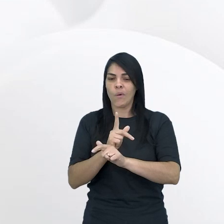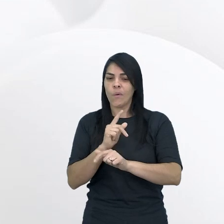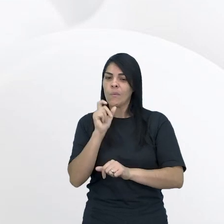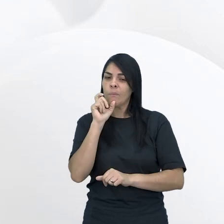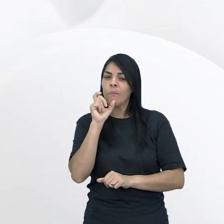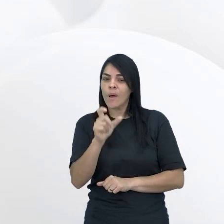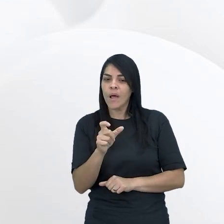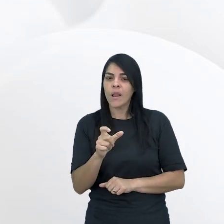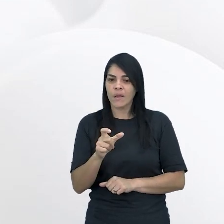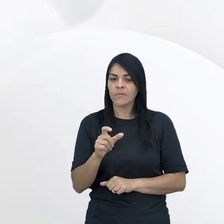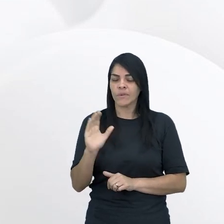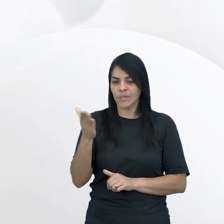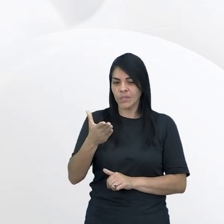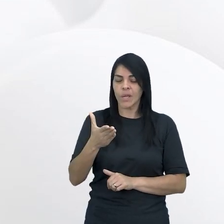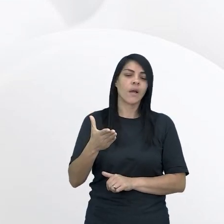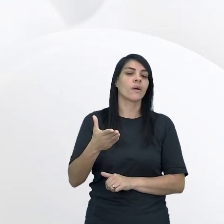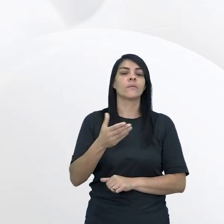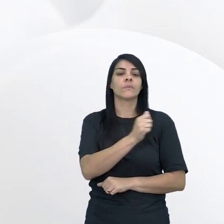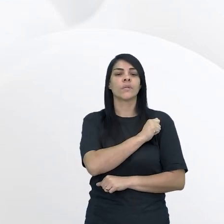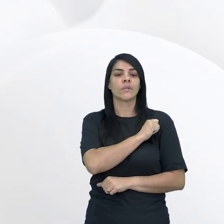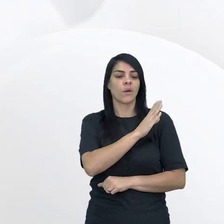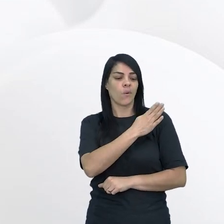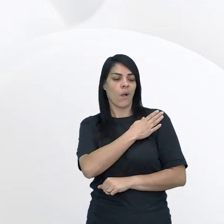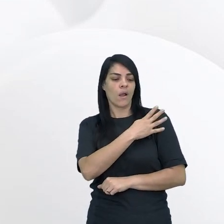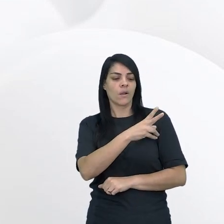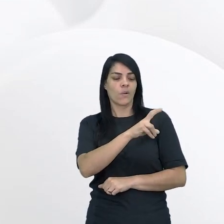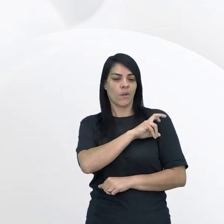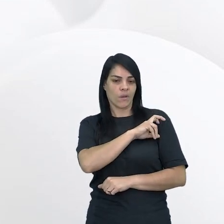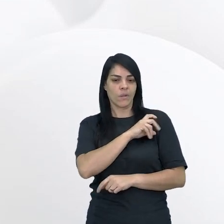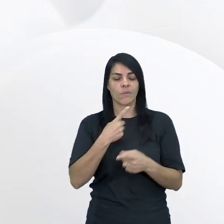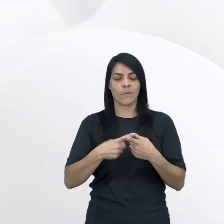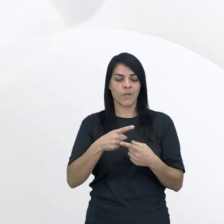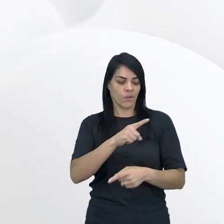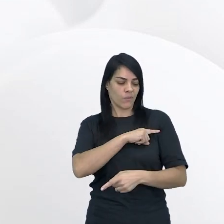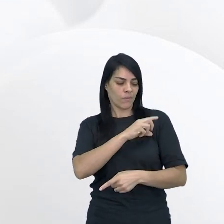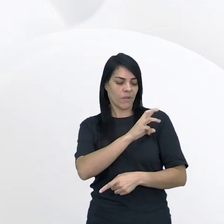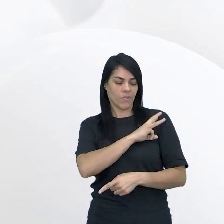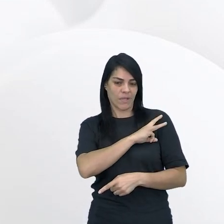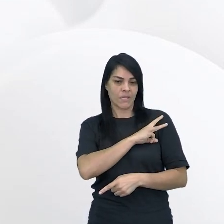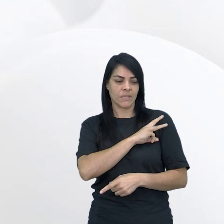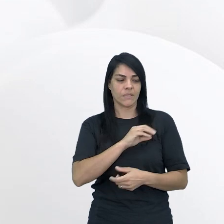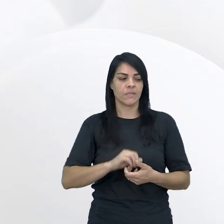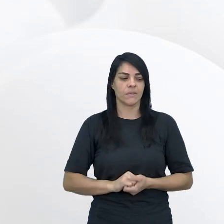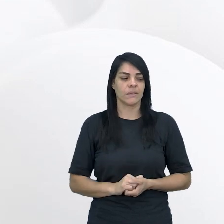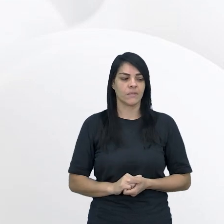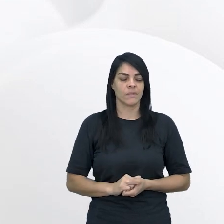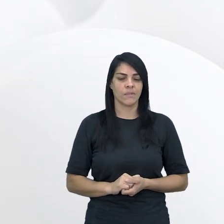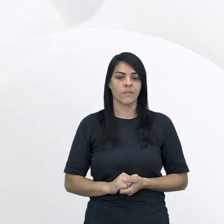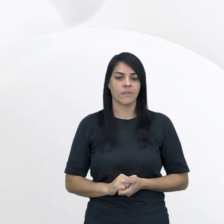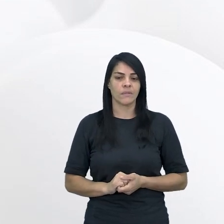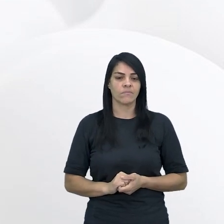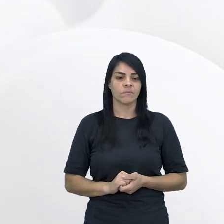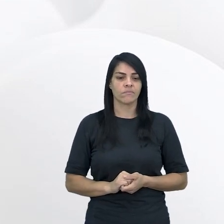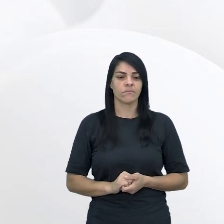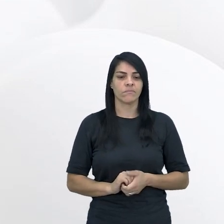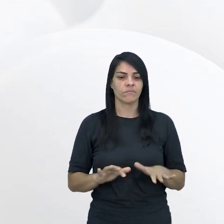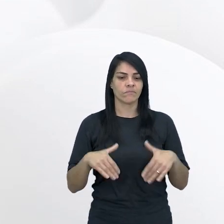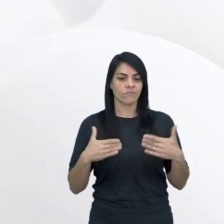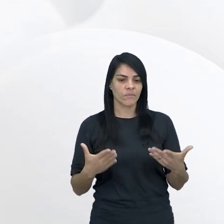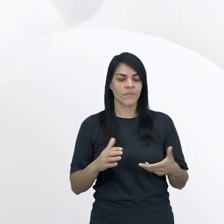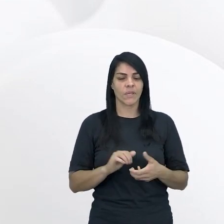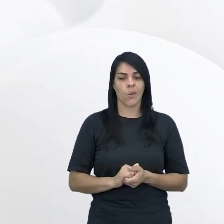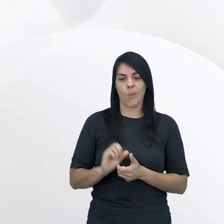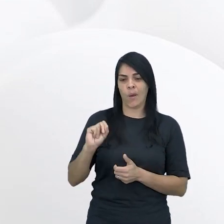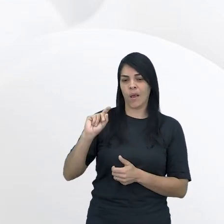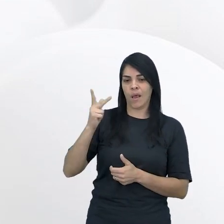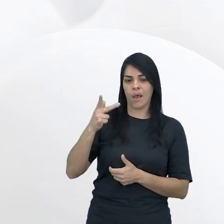search, já para os alunos de quarto e quinto ano, porque de primeiro a terceiro, gente, exclusivamente oralidade,